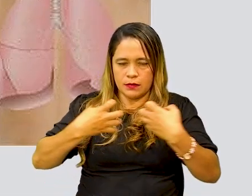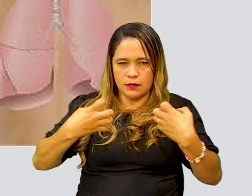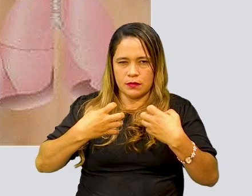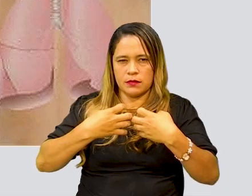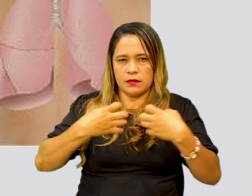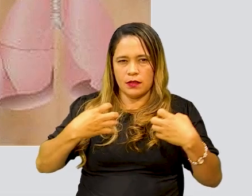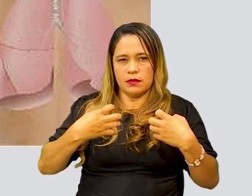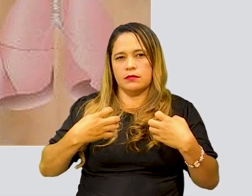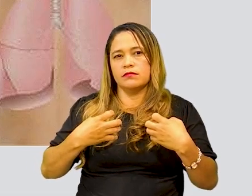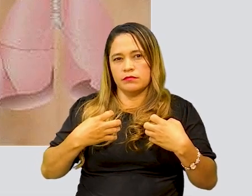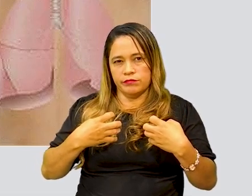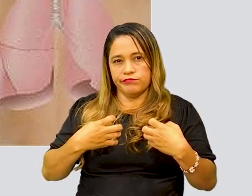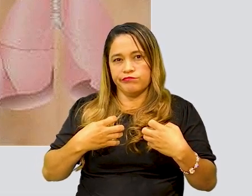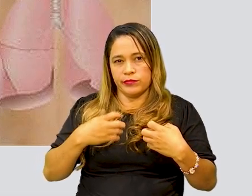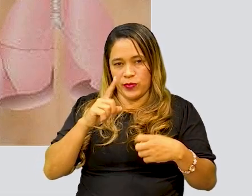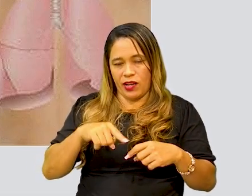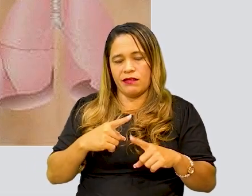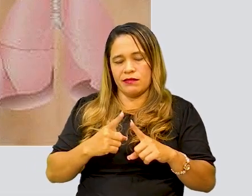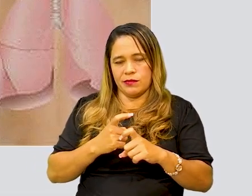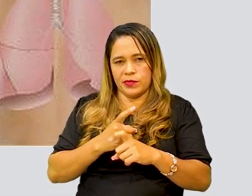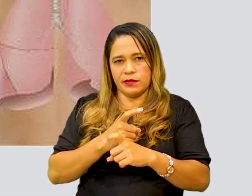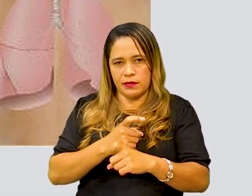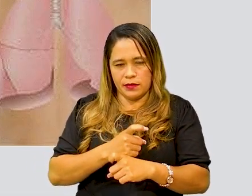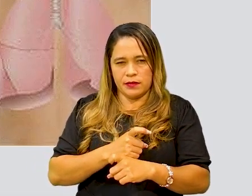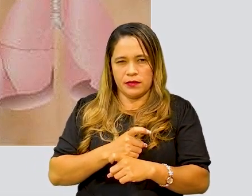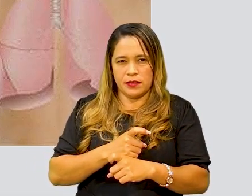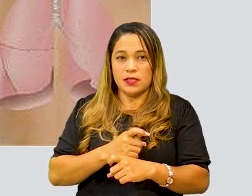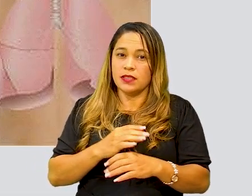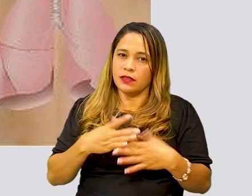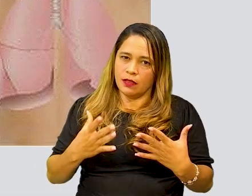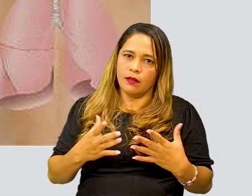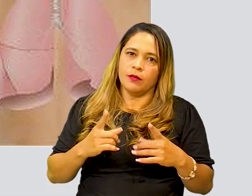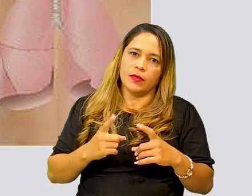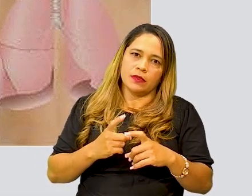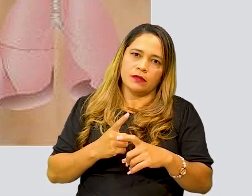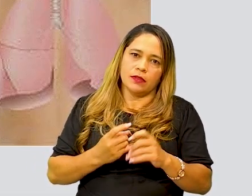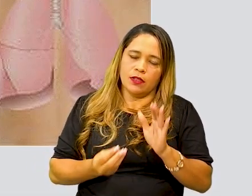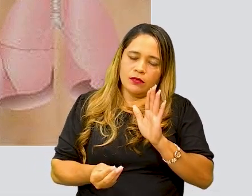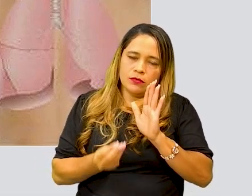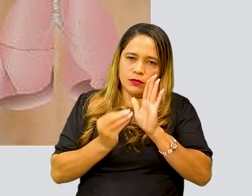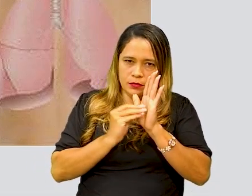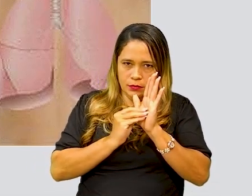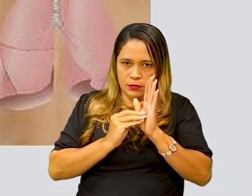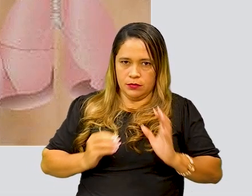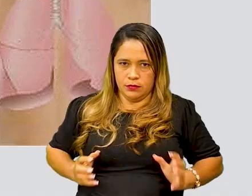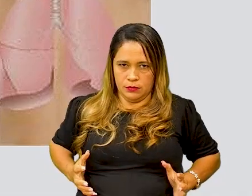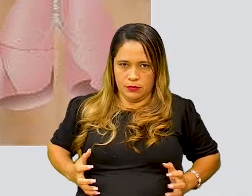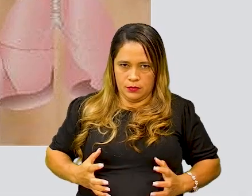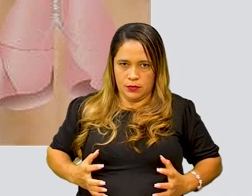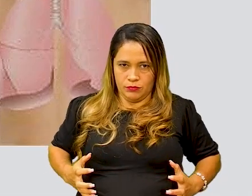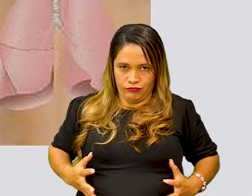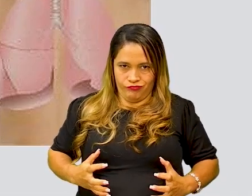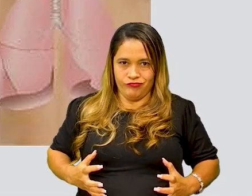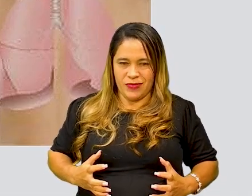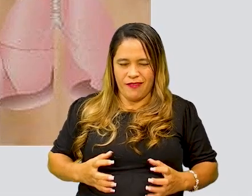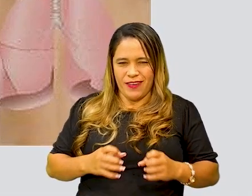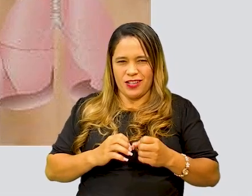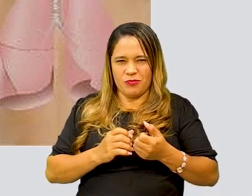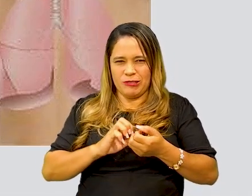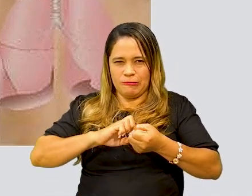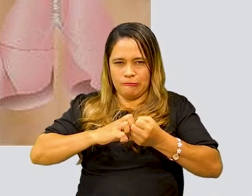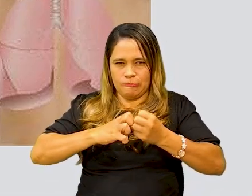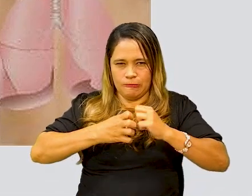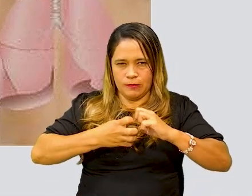da presença dessa bactériazinha aí, ó. Então a bactéria, ela se instala no pulmão e começa literalmente a destruir o nosso